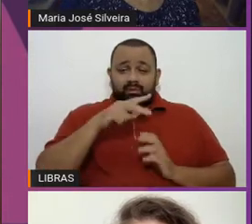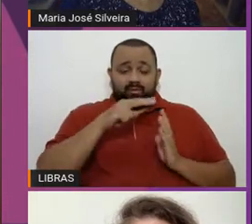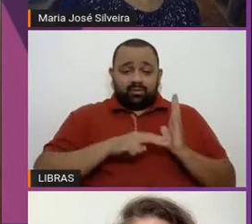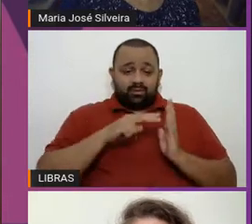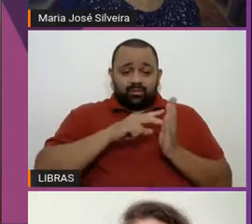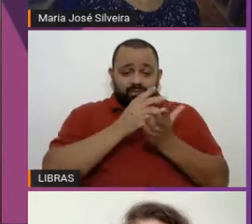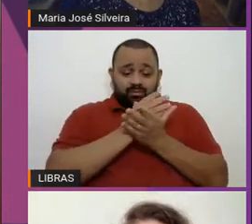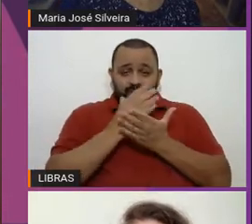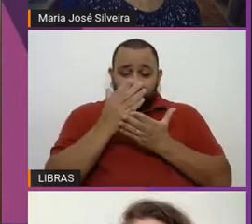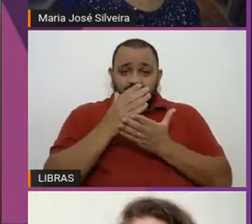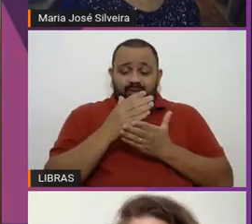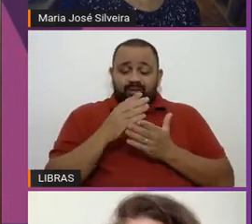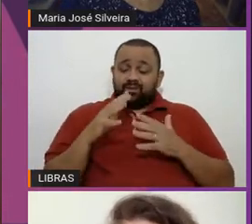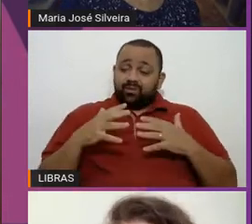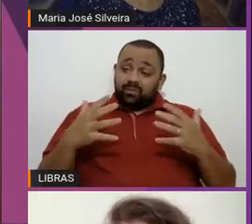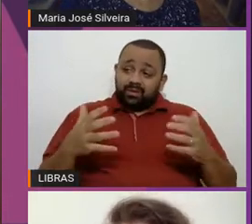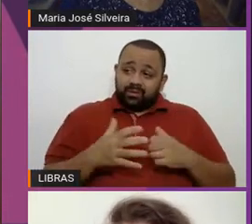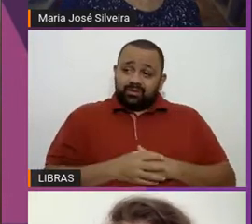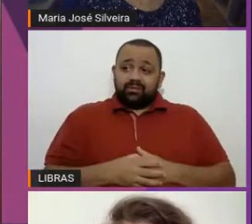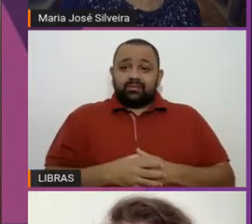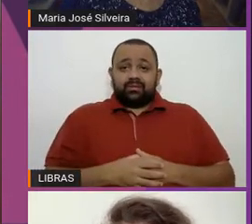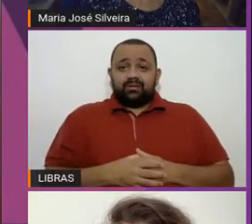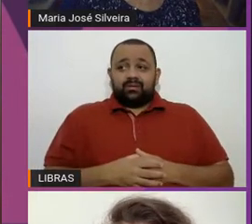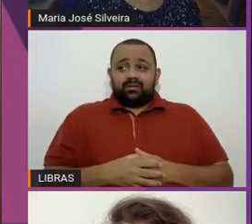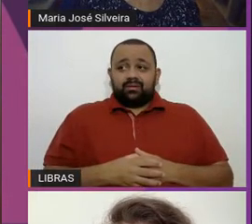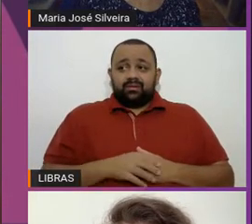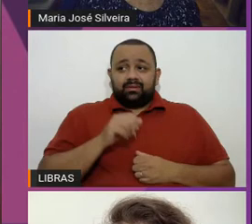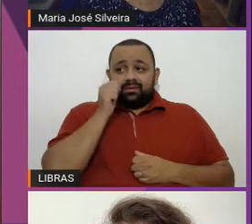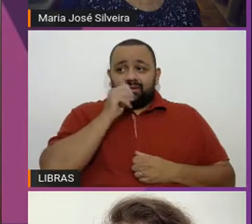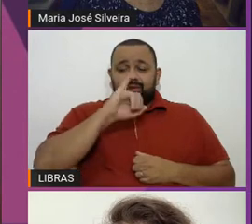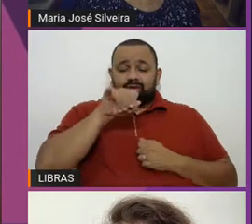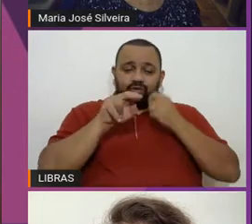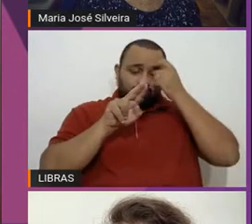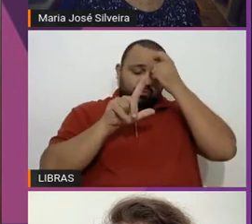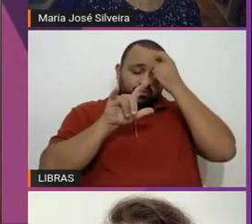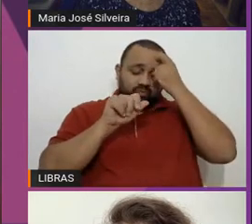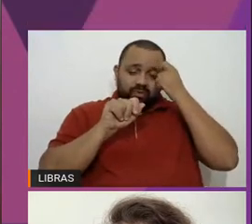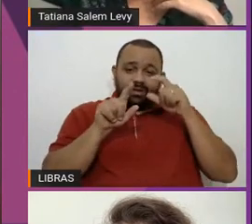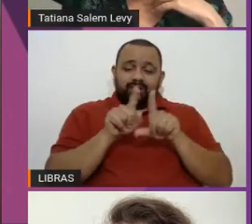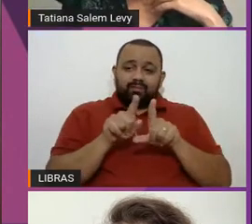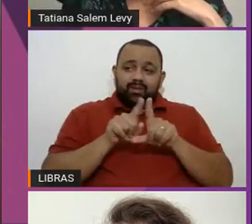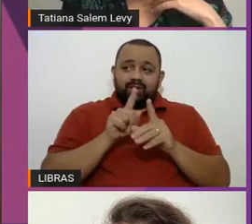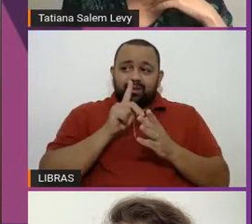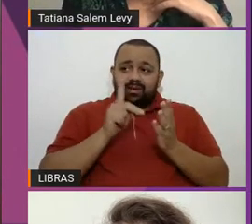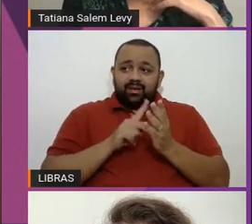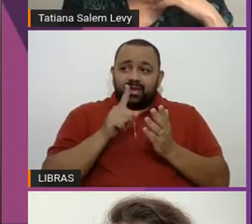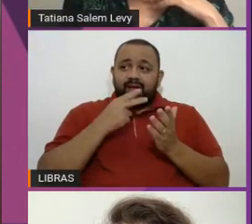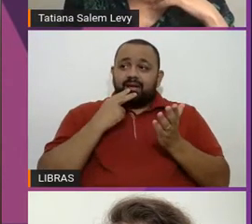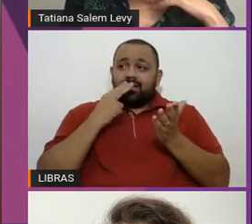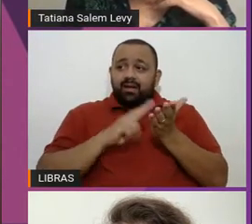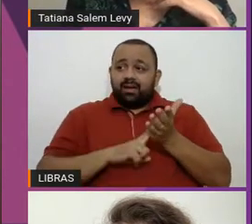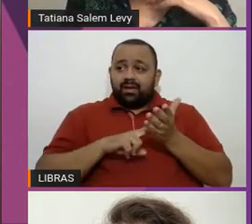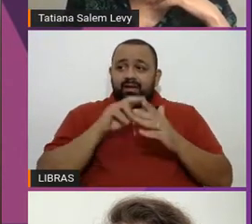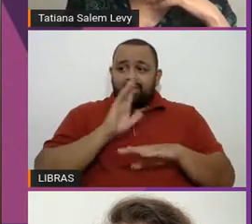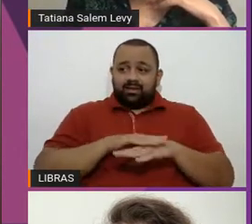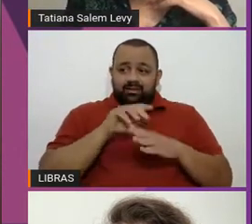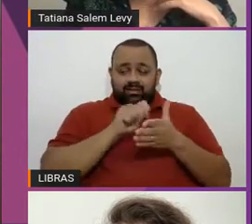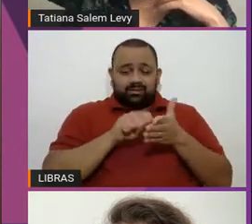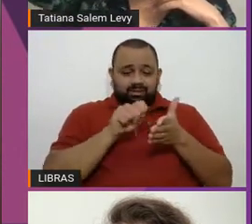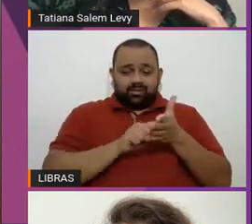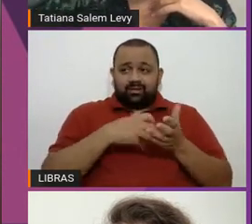né No início quando quando ela tá Júlia tá na verdade é uma carta né que ela tá escrevendo